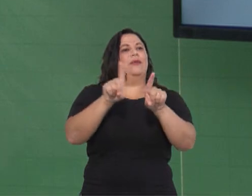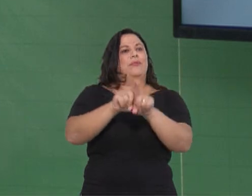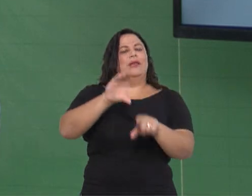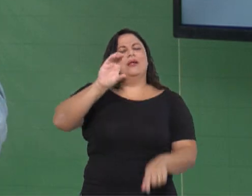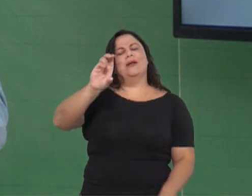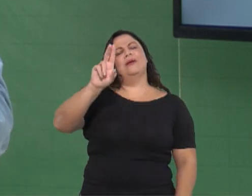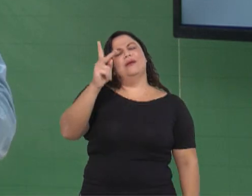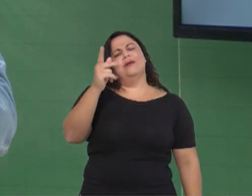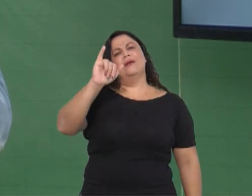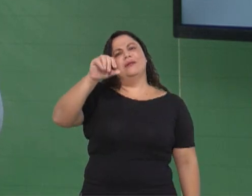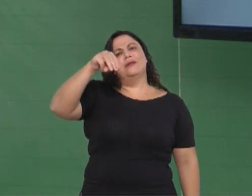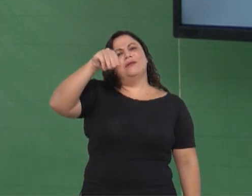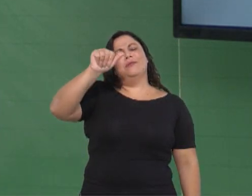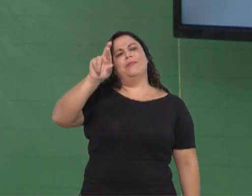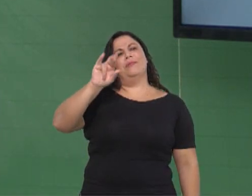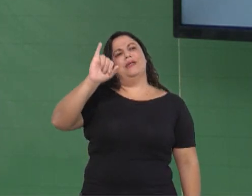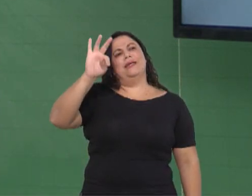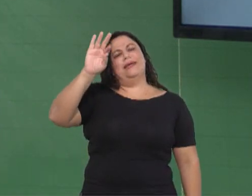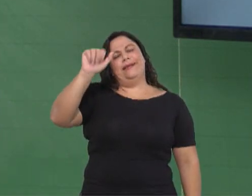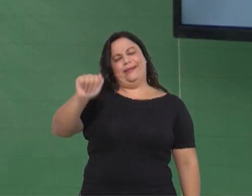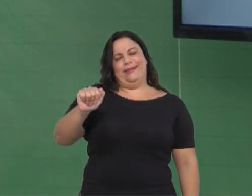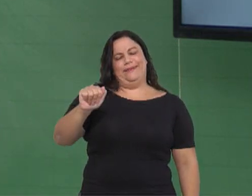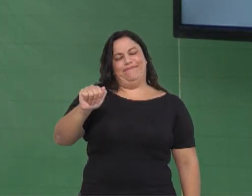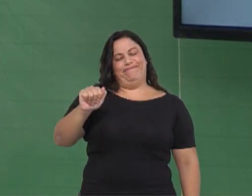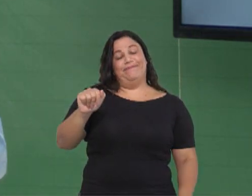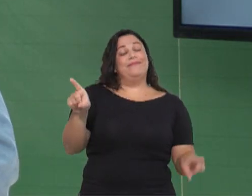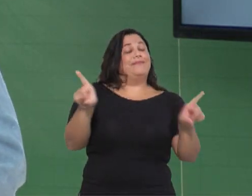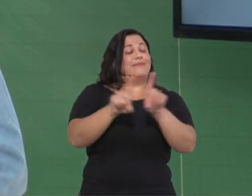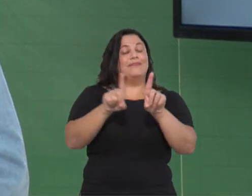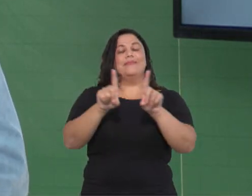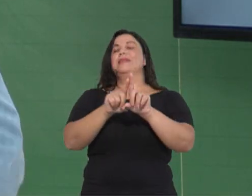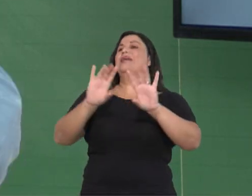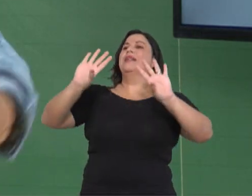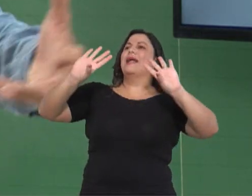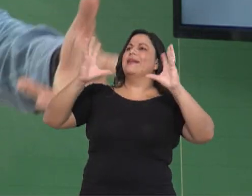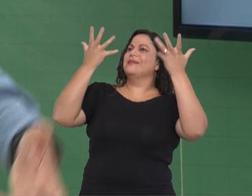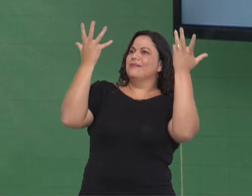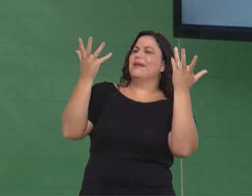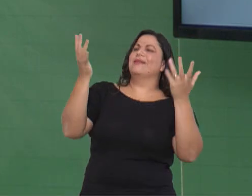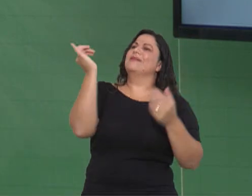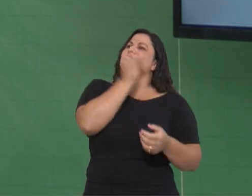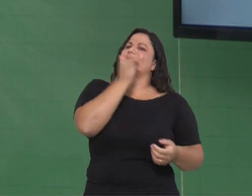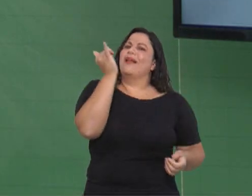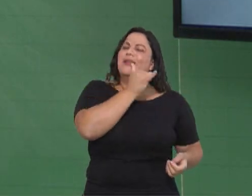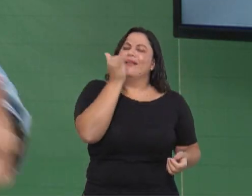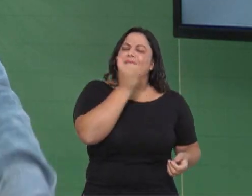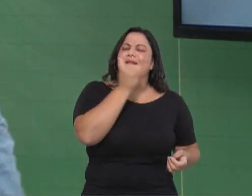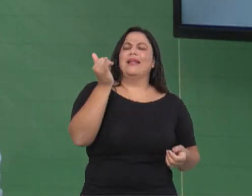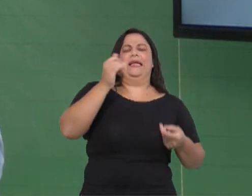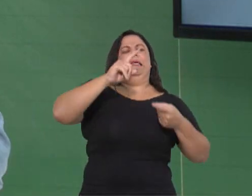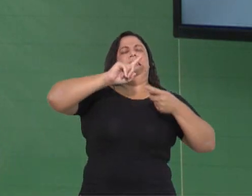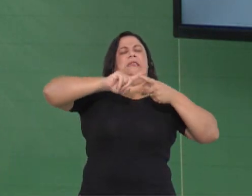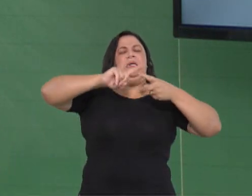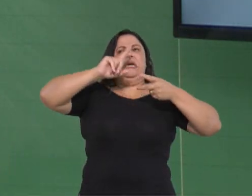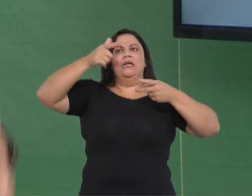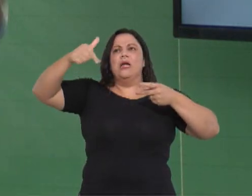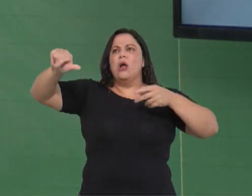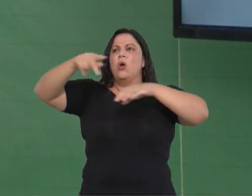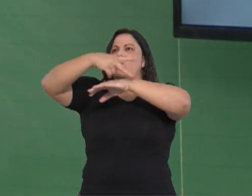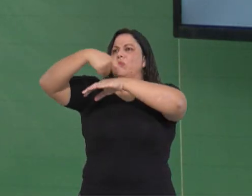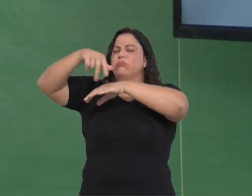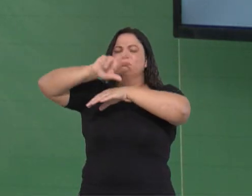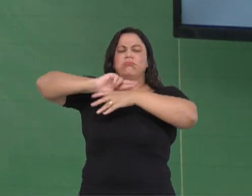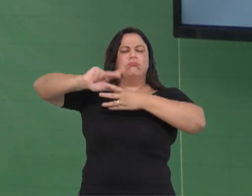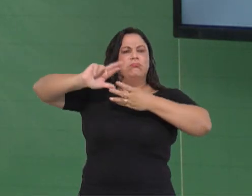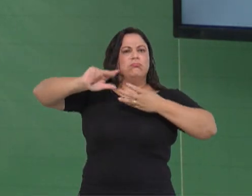italianos, ucranianos, poloneses apresentam suas comidas típicas, suas danças, e tudo isso